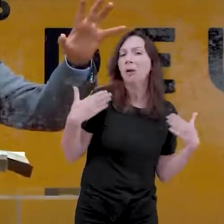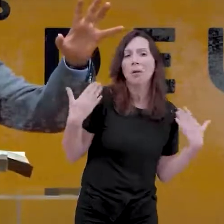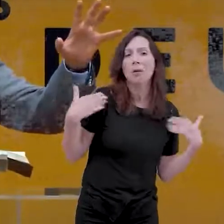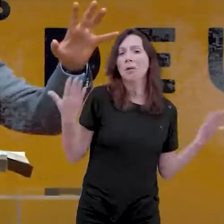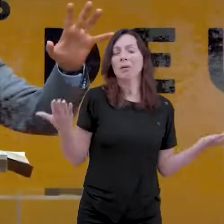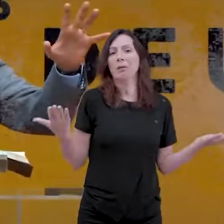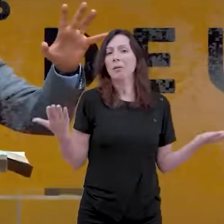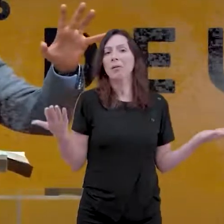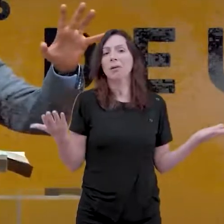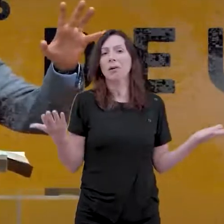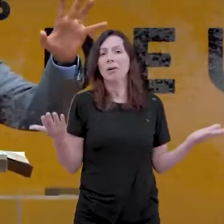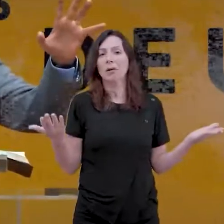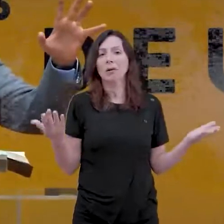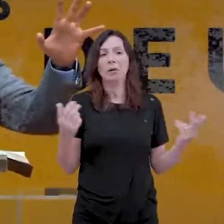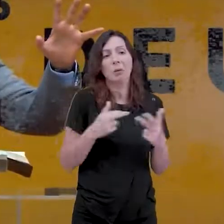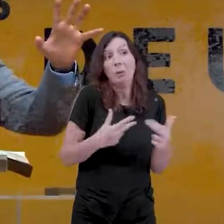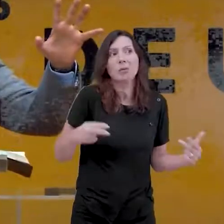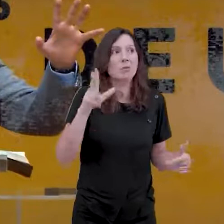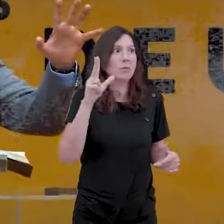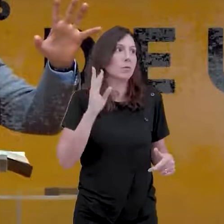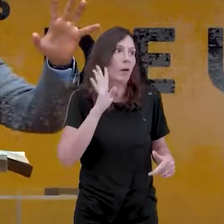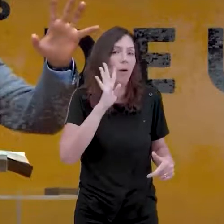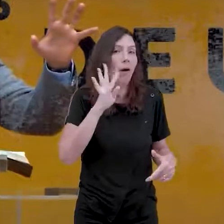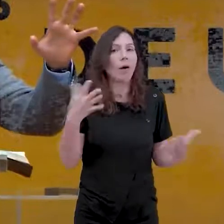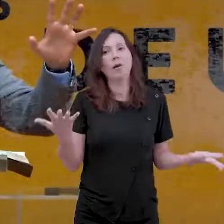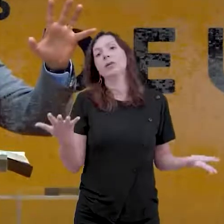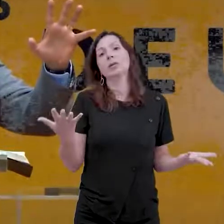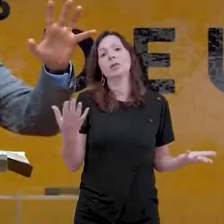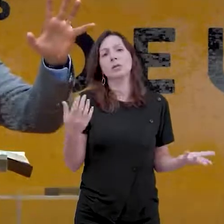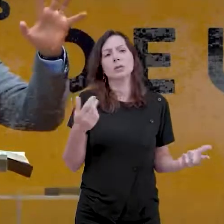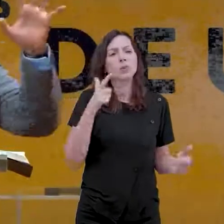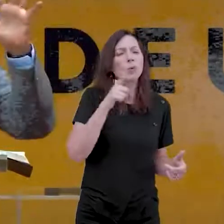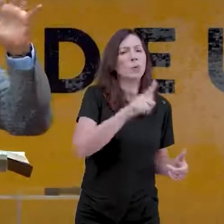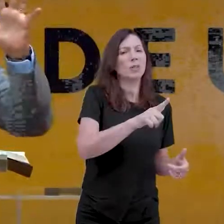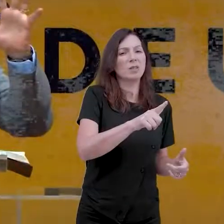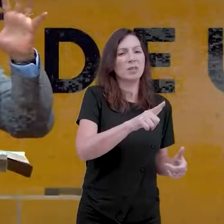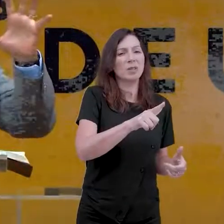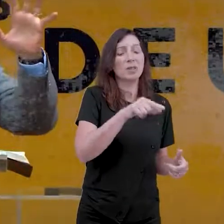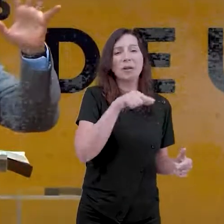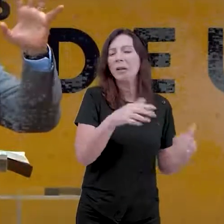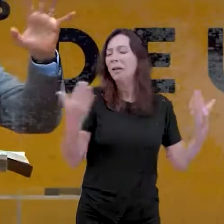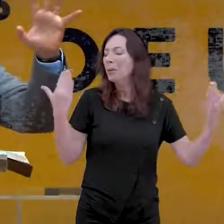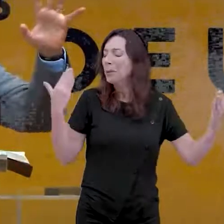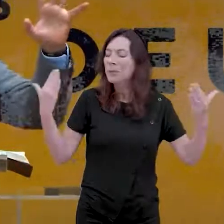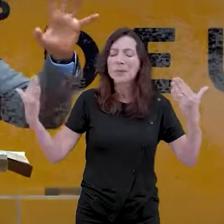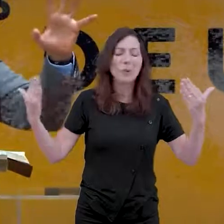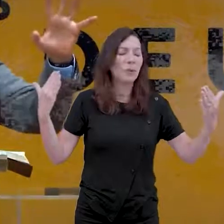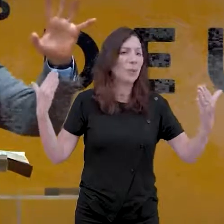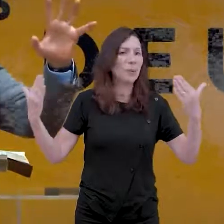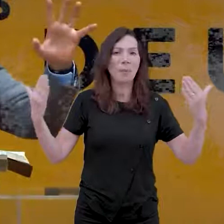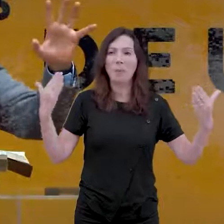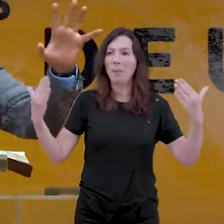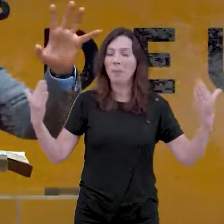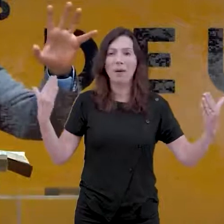de deleite, de aventura, de conquista, é nada diante de quem